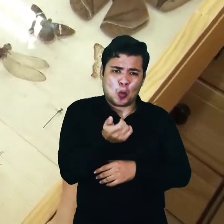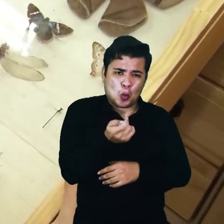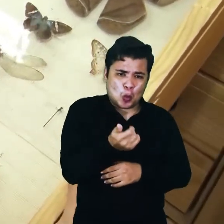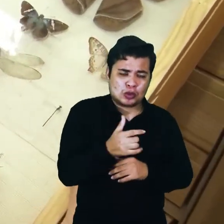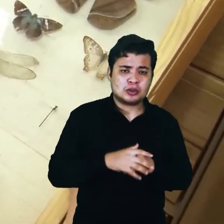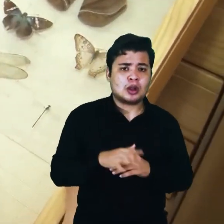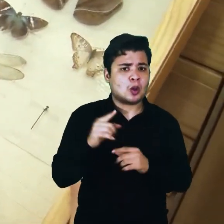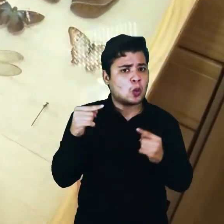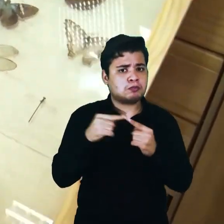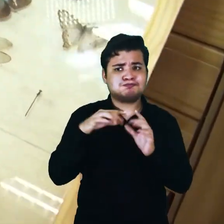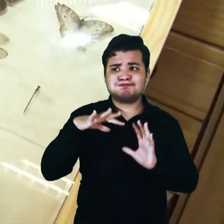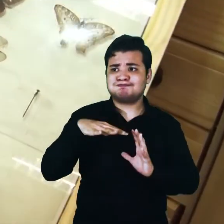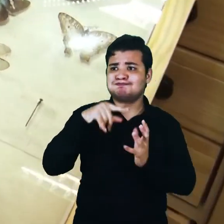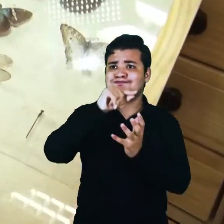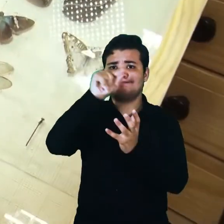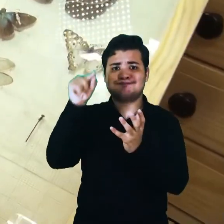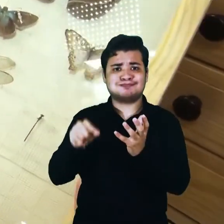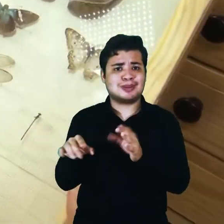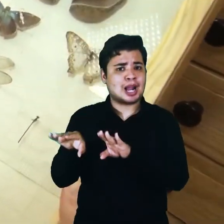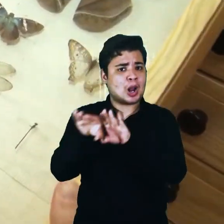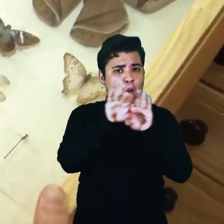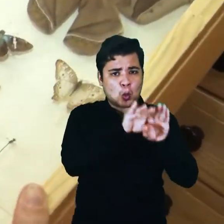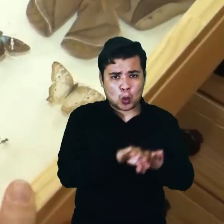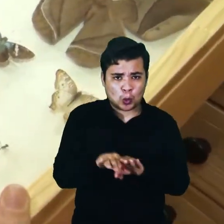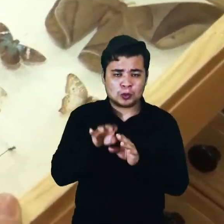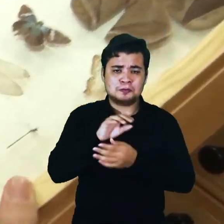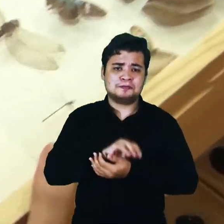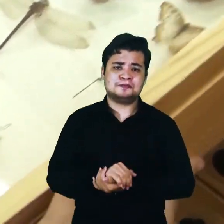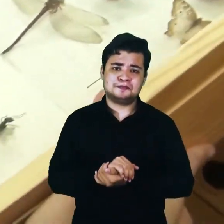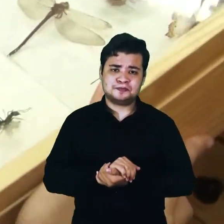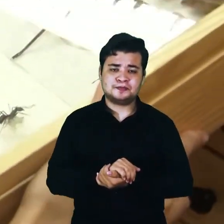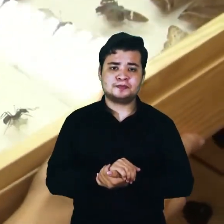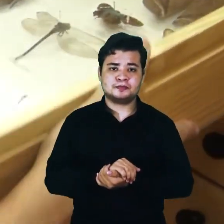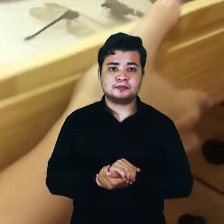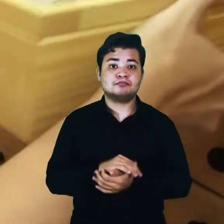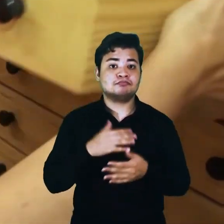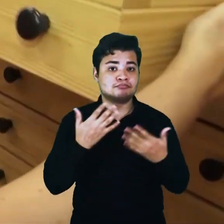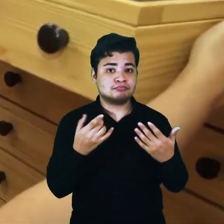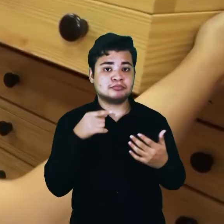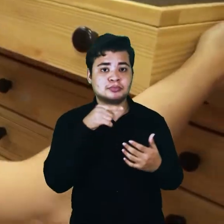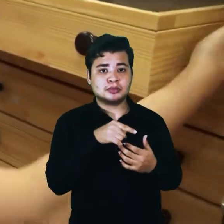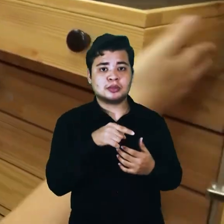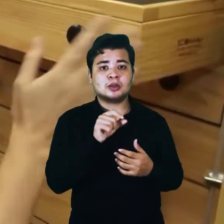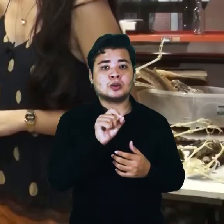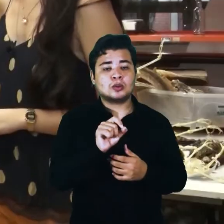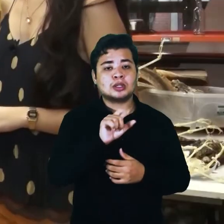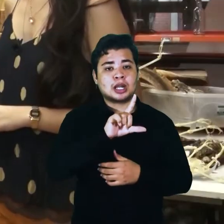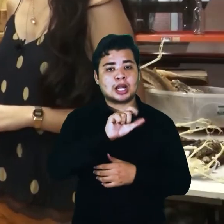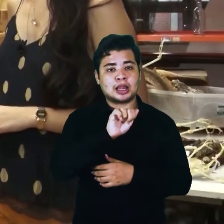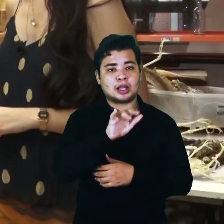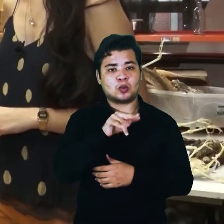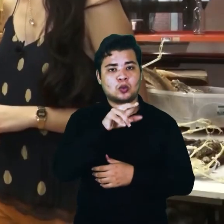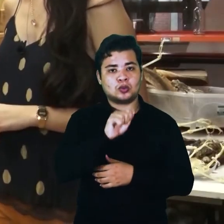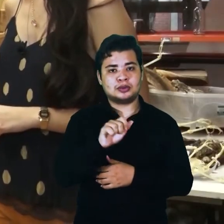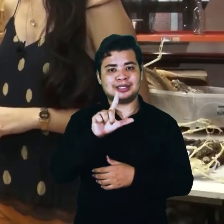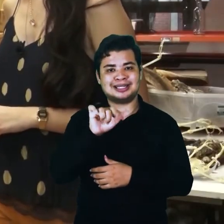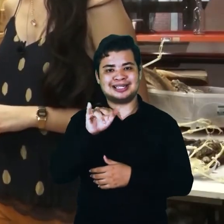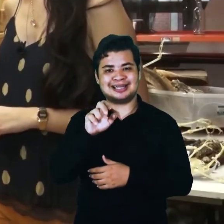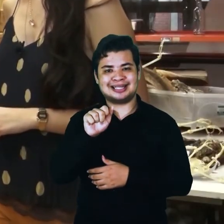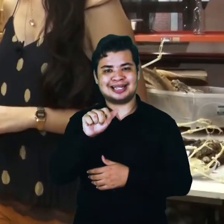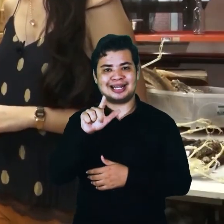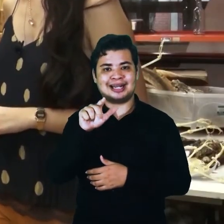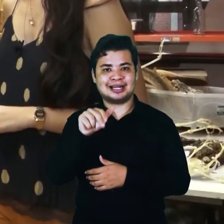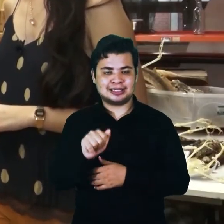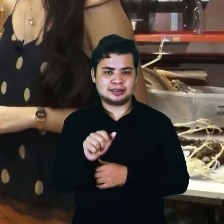resto do mundo. Então, nós costumamos chamar isso de lacuna linneana, ou uma crise do